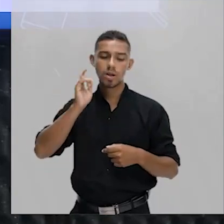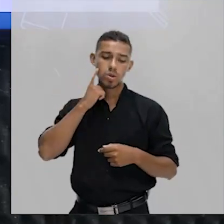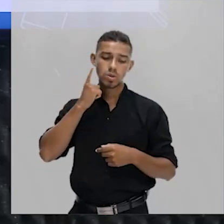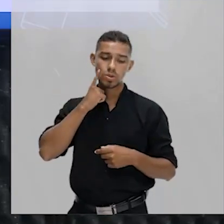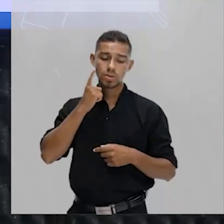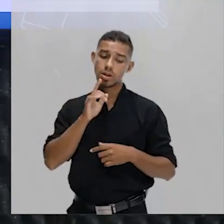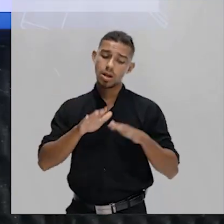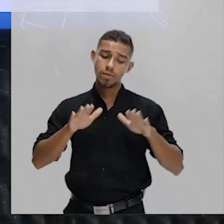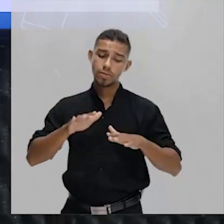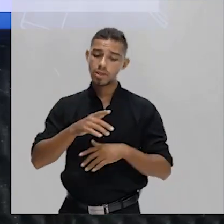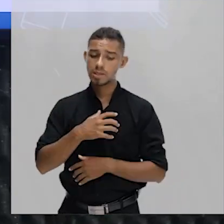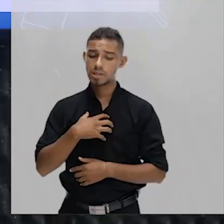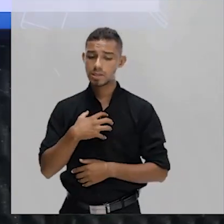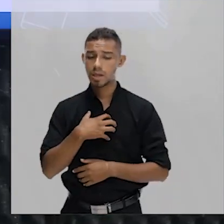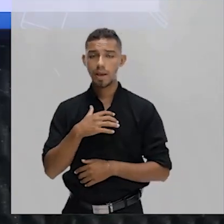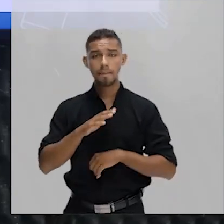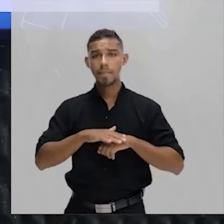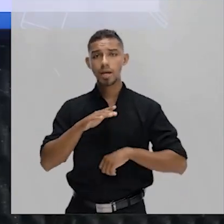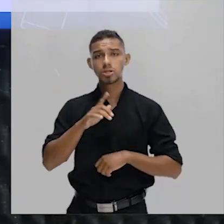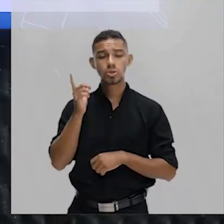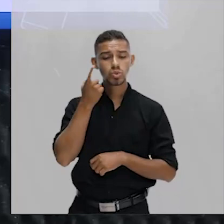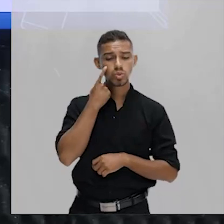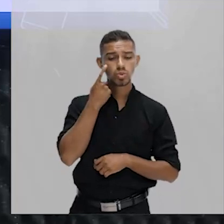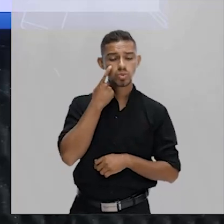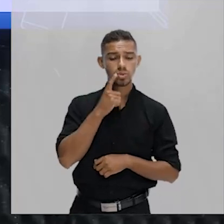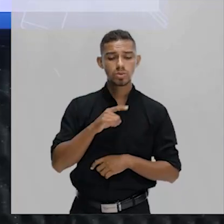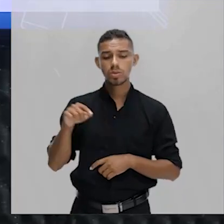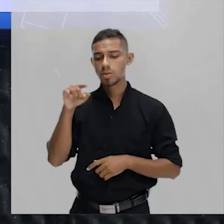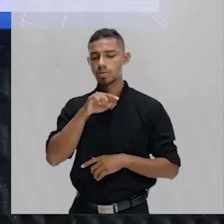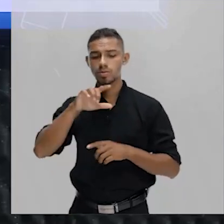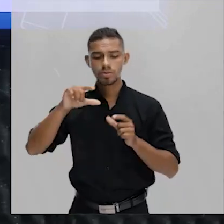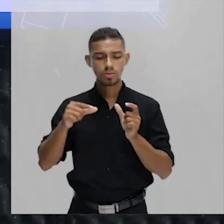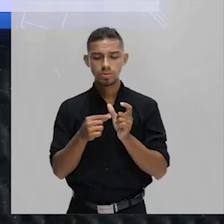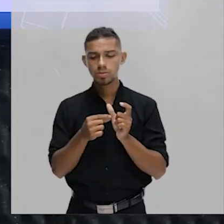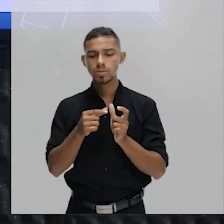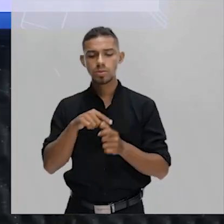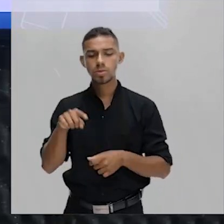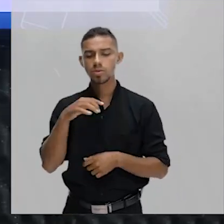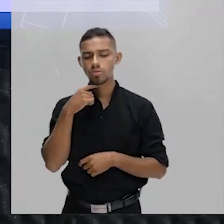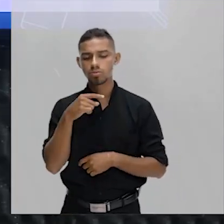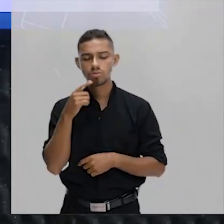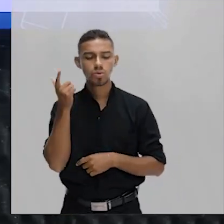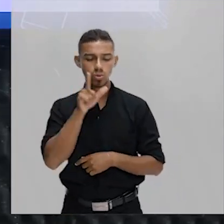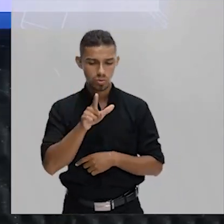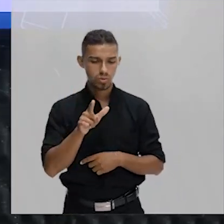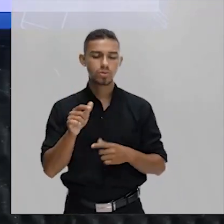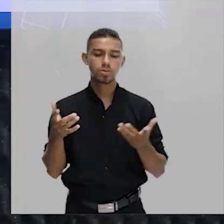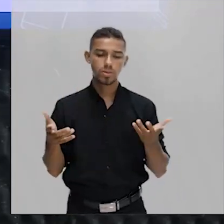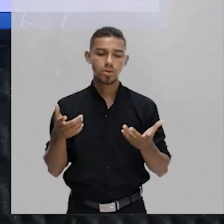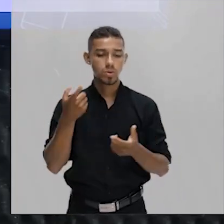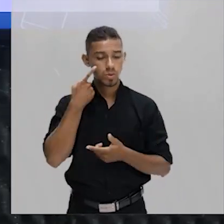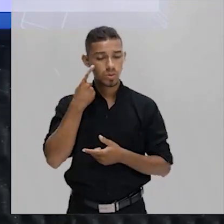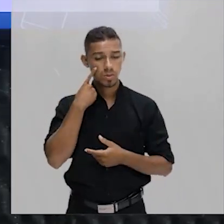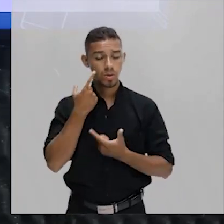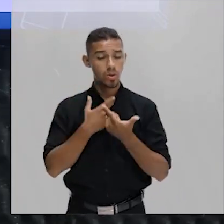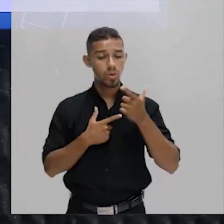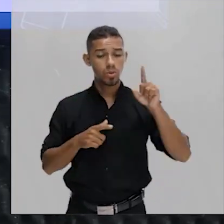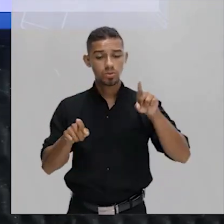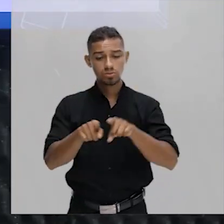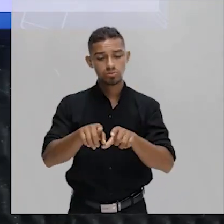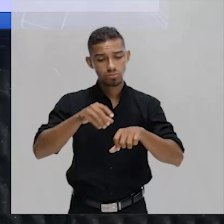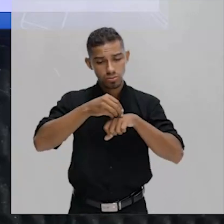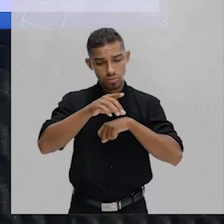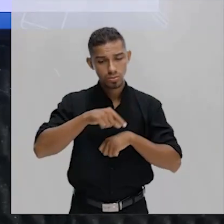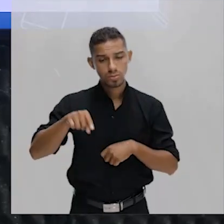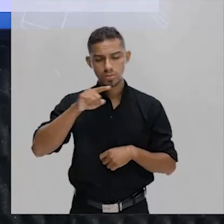talvez vocês fiquem um pouco mais de dúvida, mas fazendo a conjugação, vocês vão conseguir tirar essa dúvida. Uma outra dica que eu dei na aula passada,